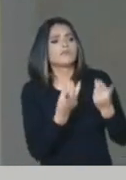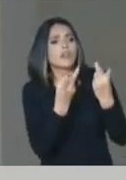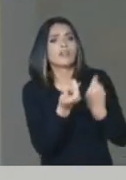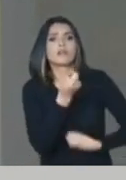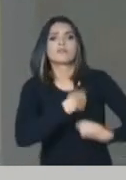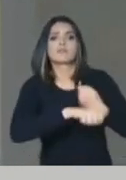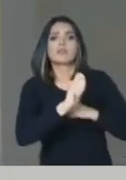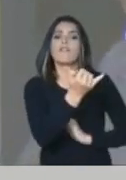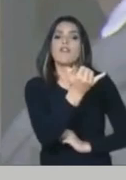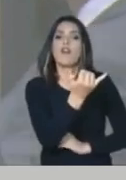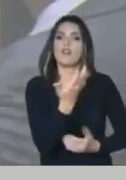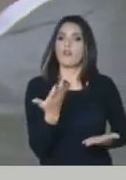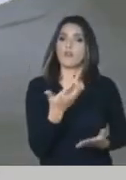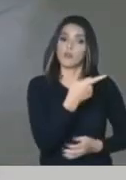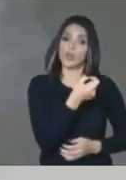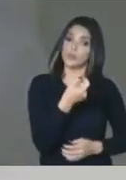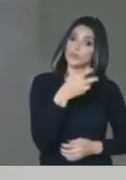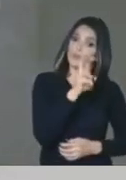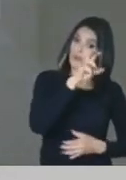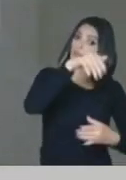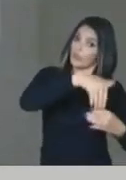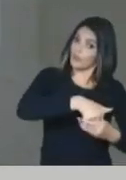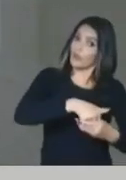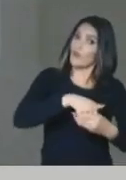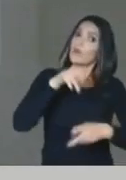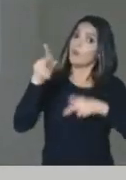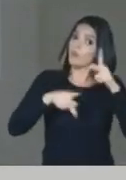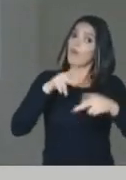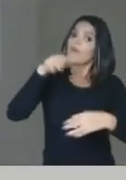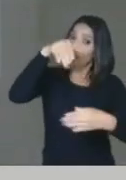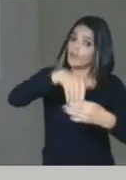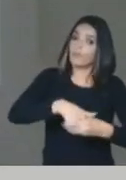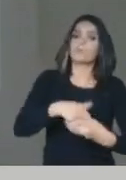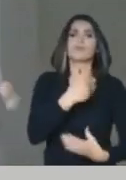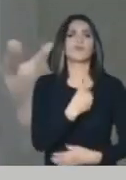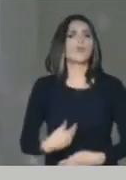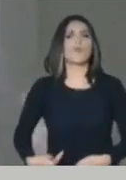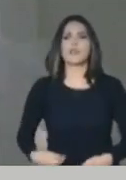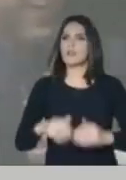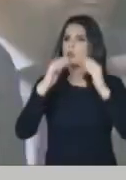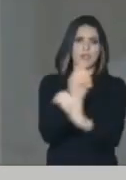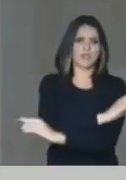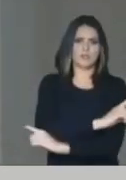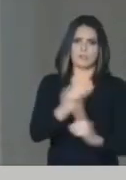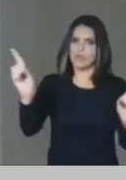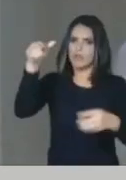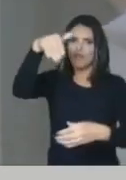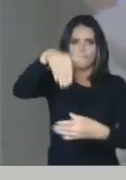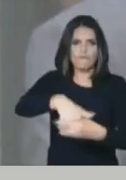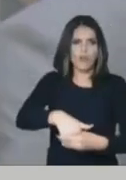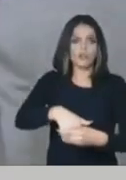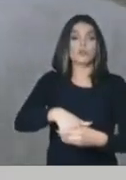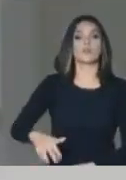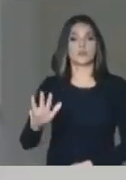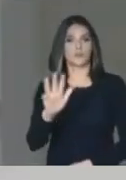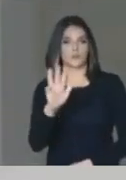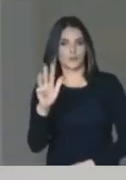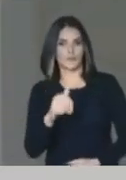em 2005. E um governo que não respeitou a soberania popular, que era o governo